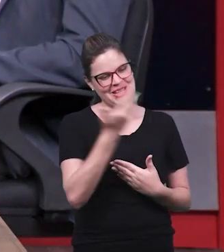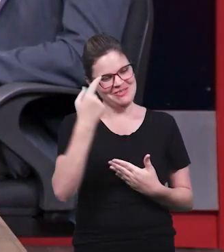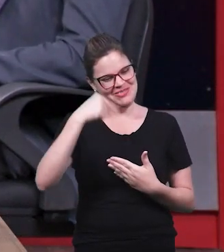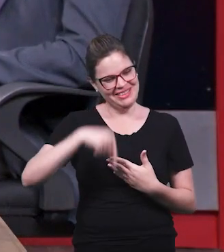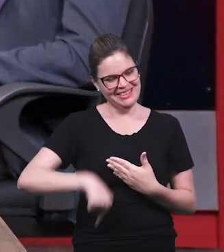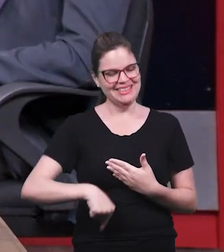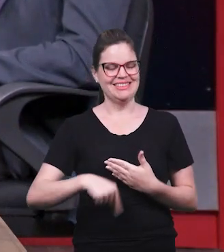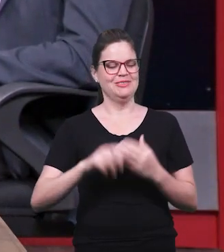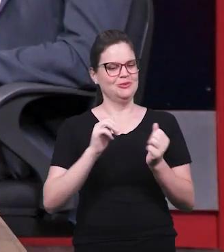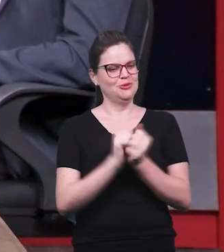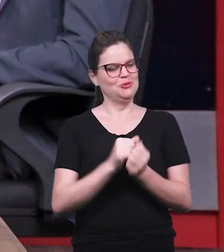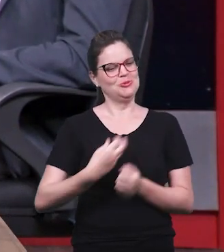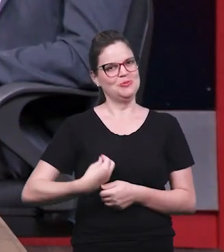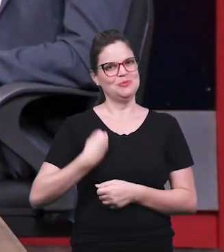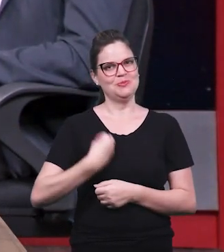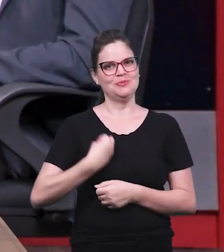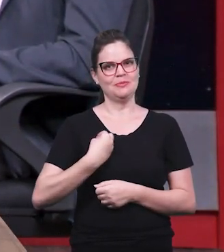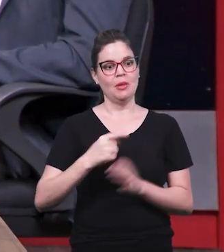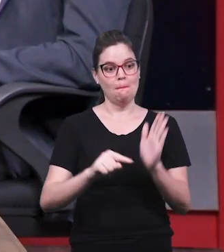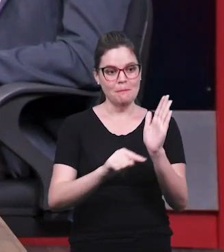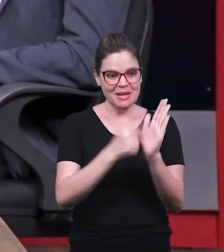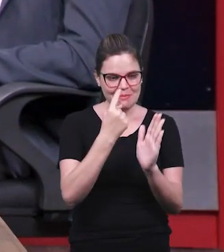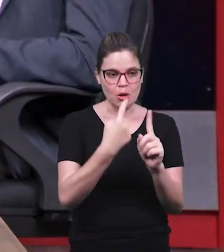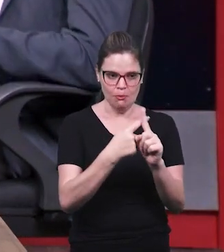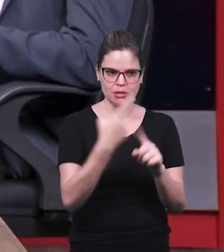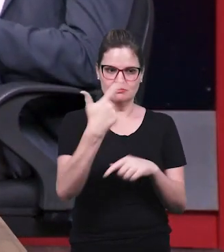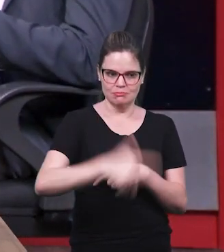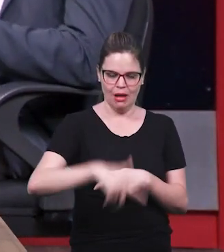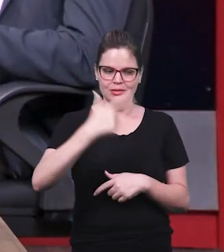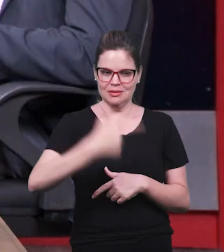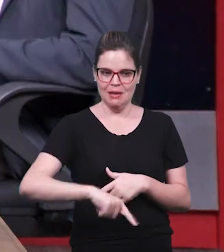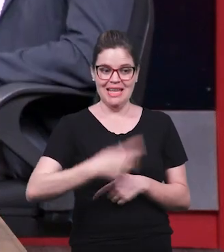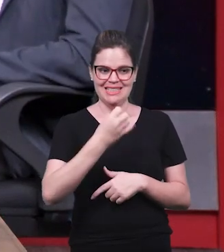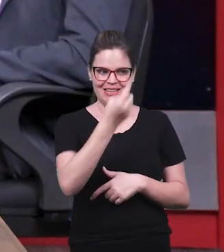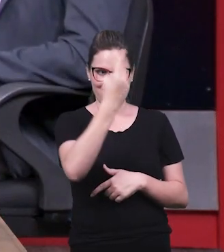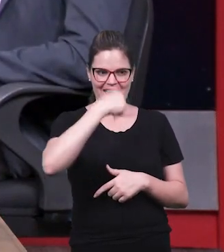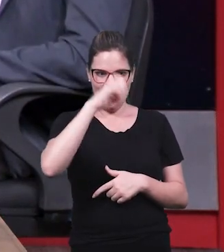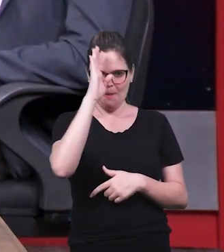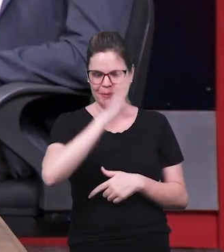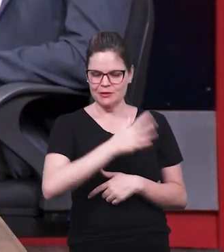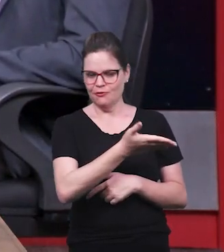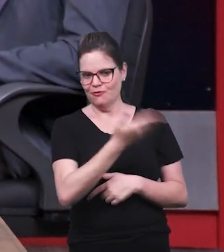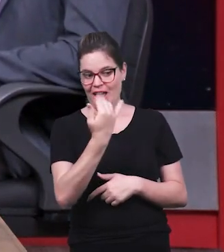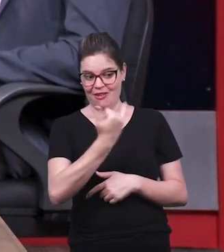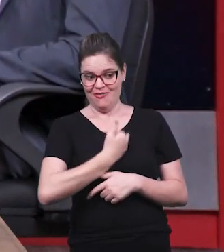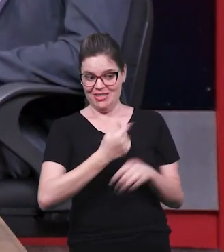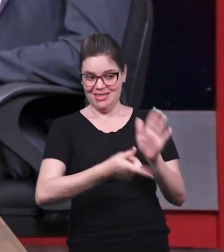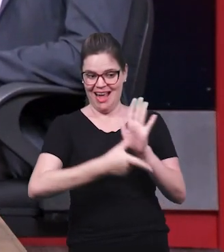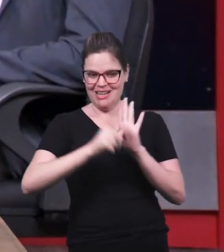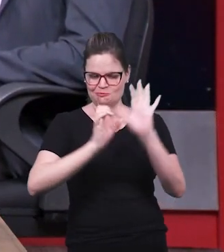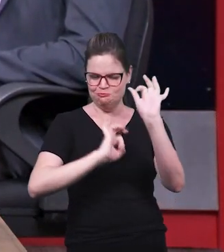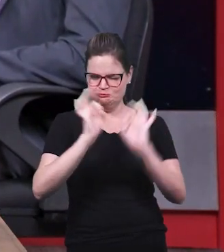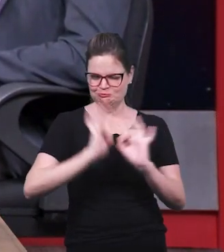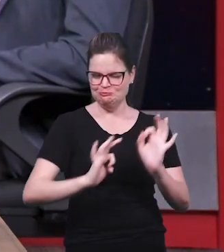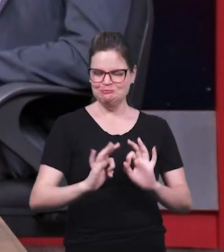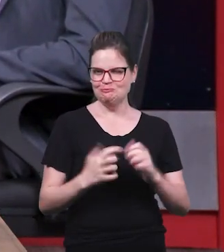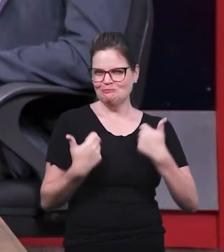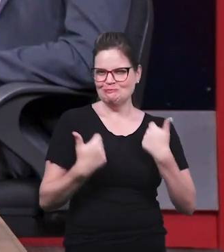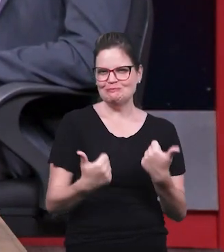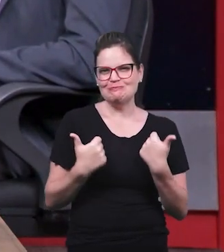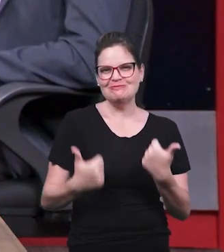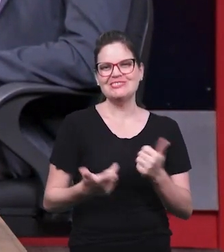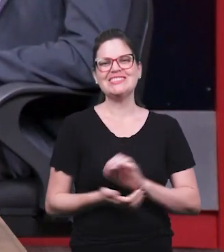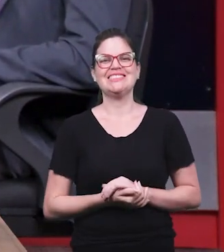participação. Eu espero que seja a primeira de muitas, né? Quando vier aqui ao Brasil, nos avise Com certeza. para a